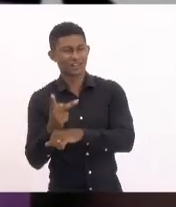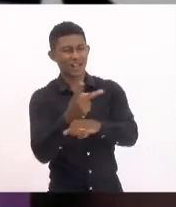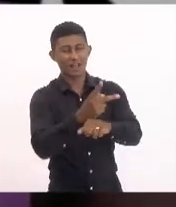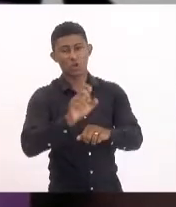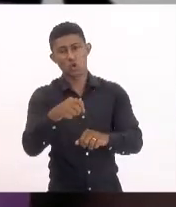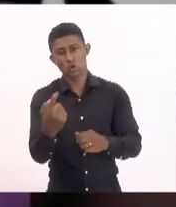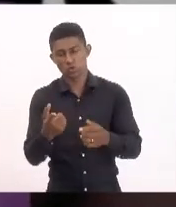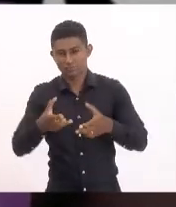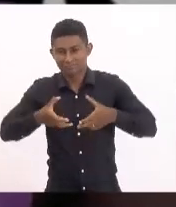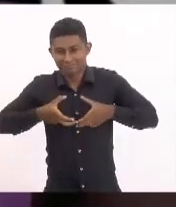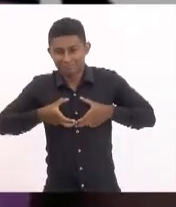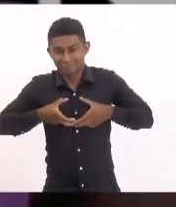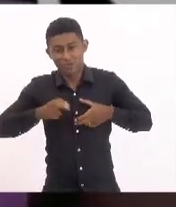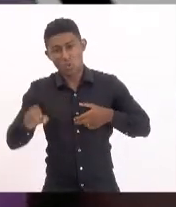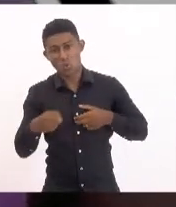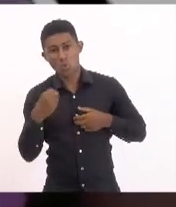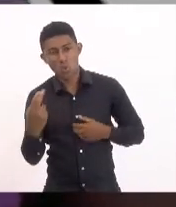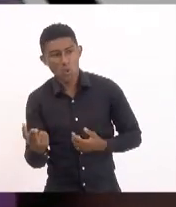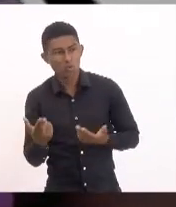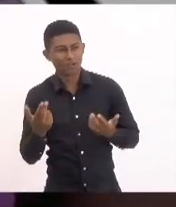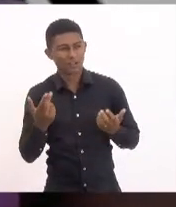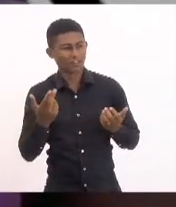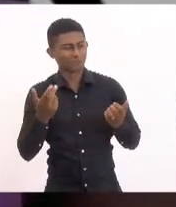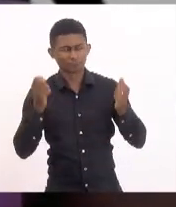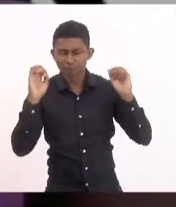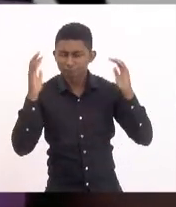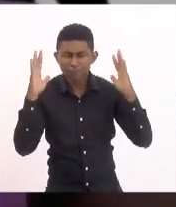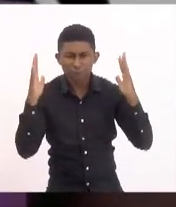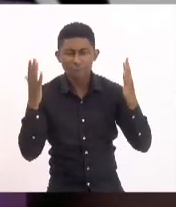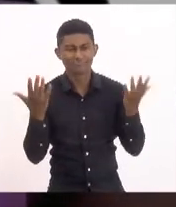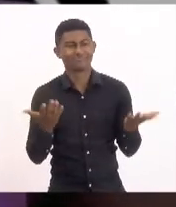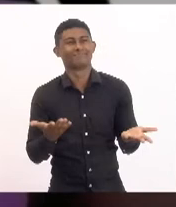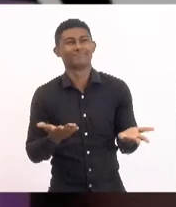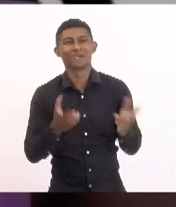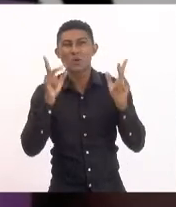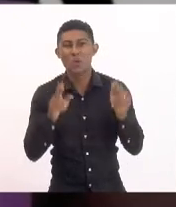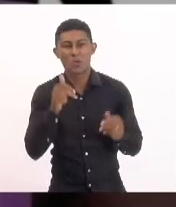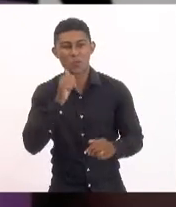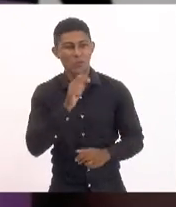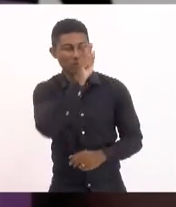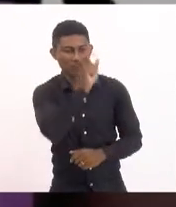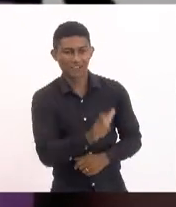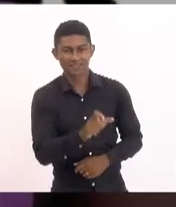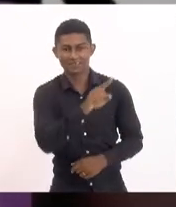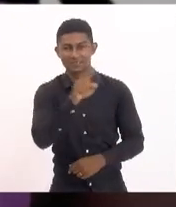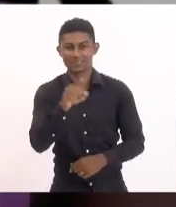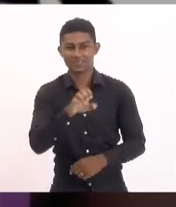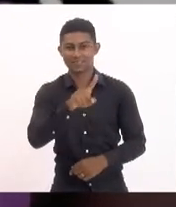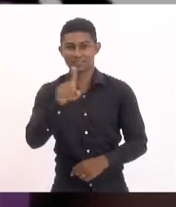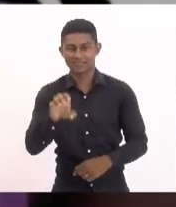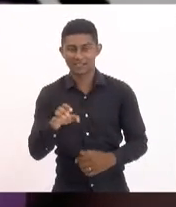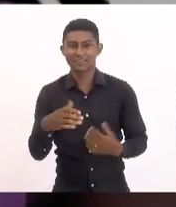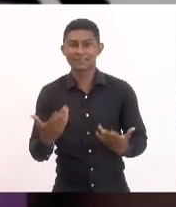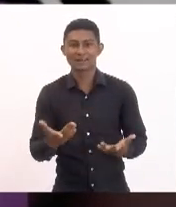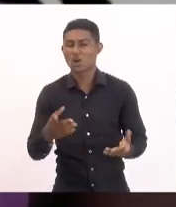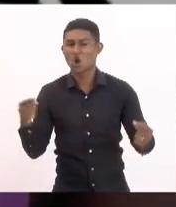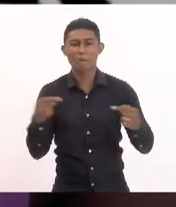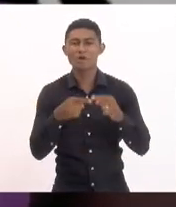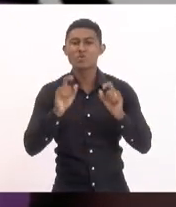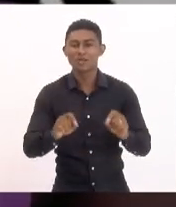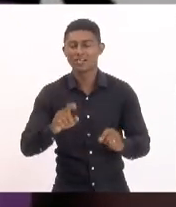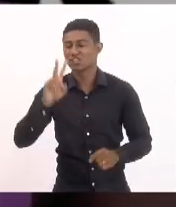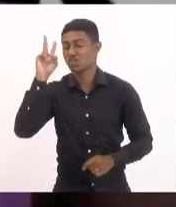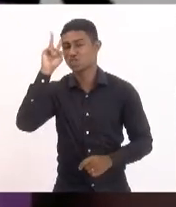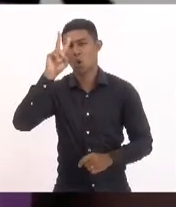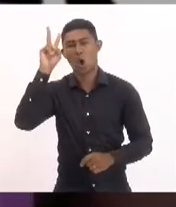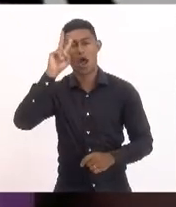uma honraria para figuras como Zezé Mota, a gente está falando de história, de representatividade,